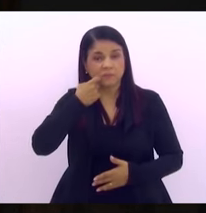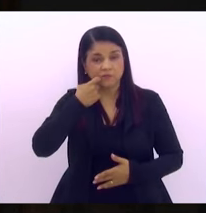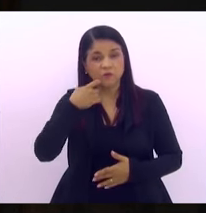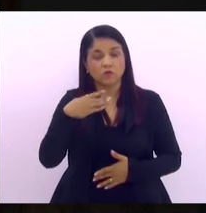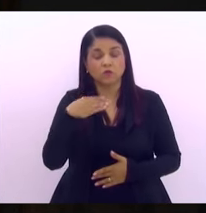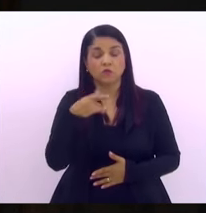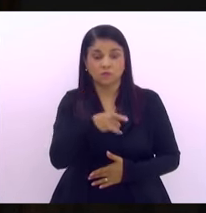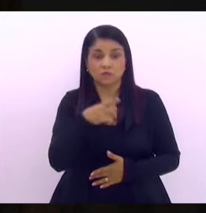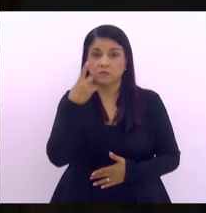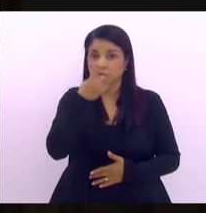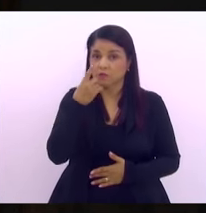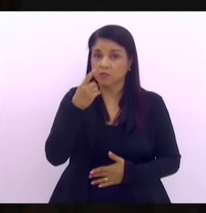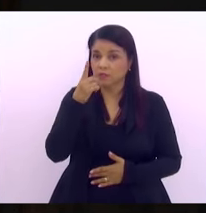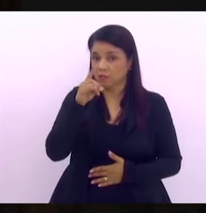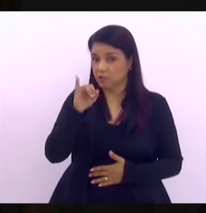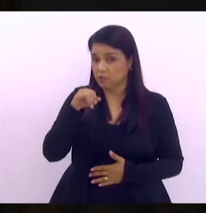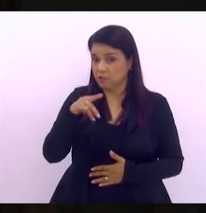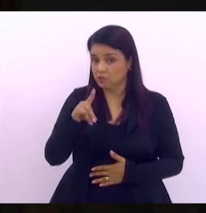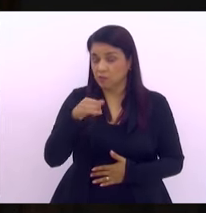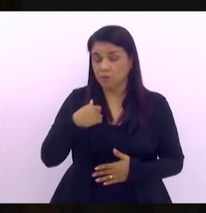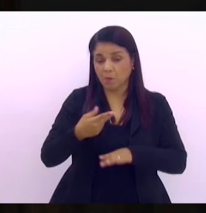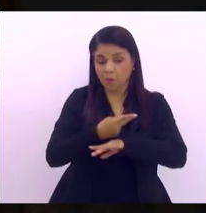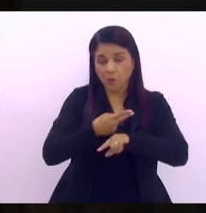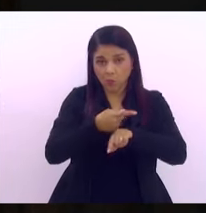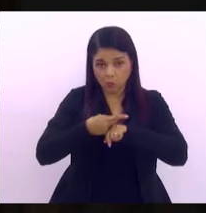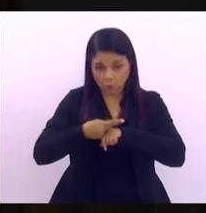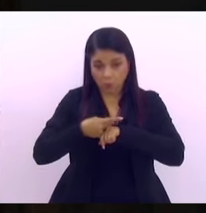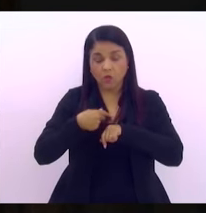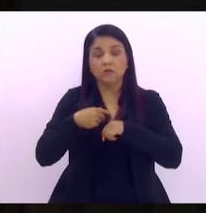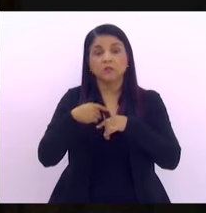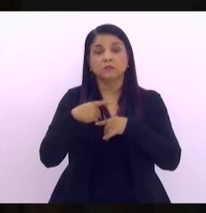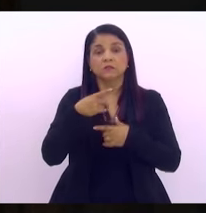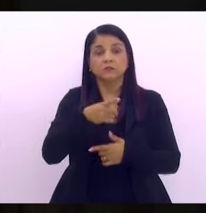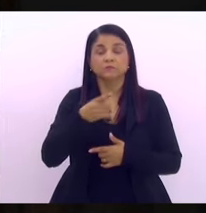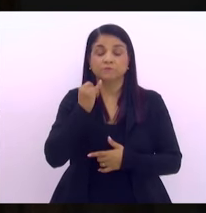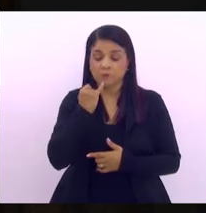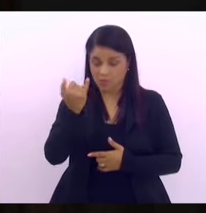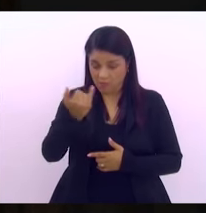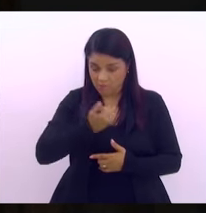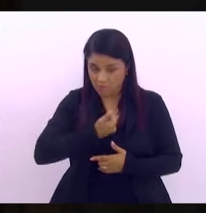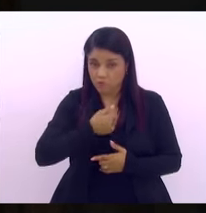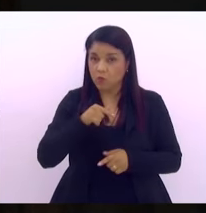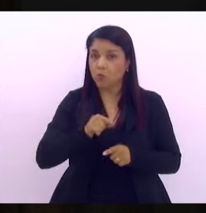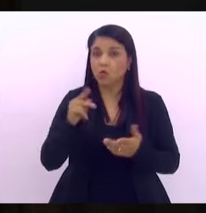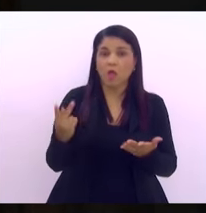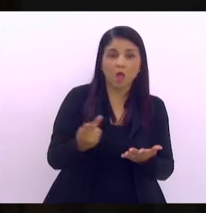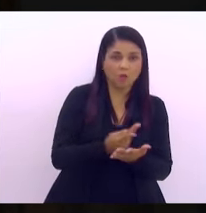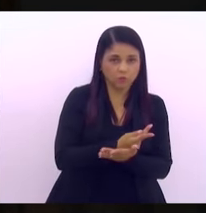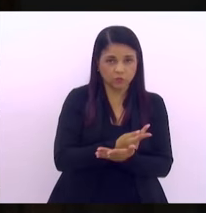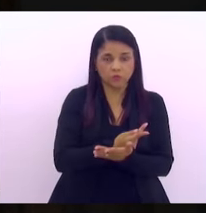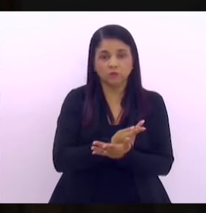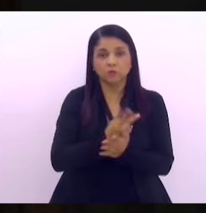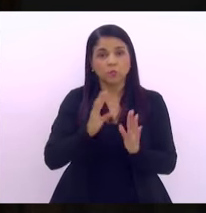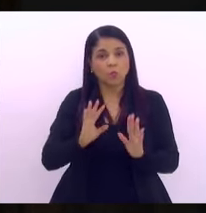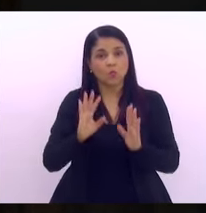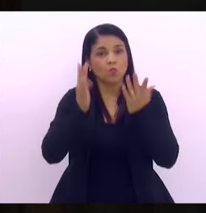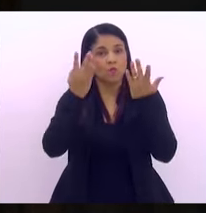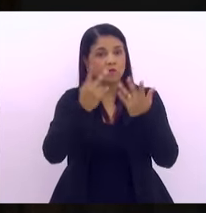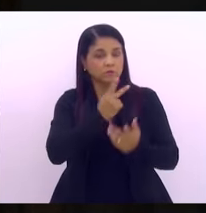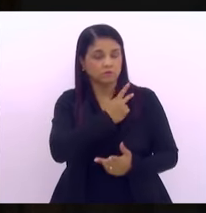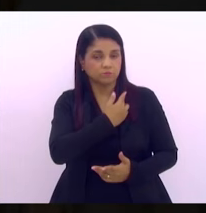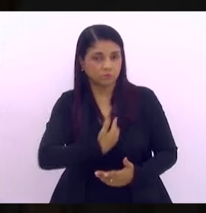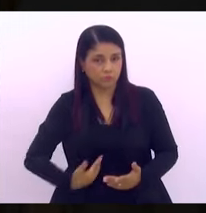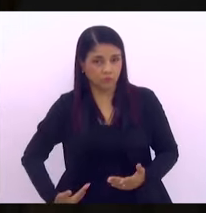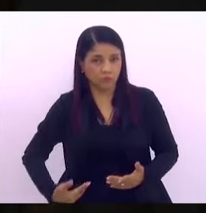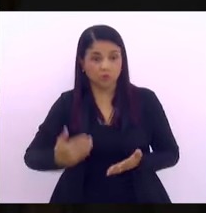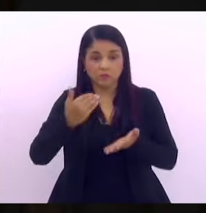Excelência me procurou, estava no Tiradentes trabalhando, e a senhora me relatou o ocorrido, que acabara de chegar de um evento público da